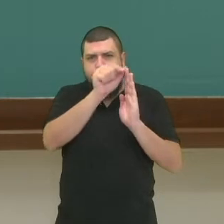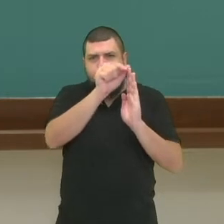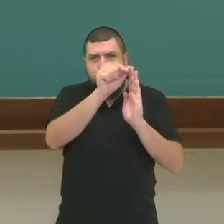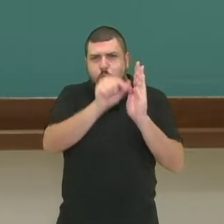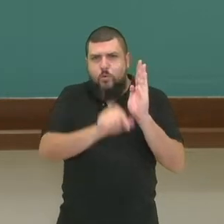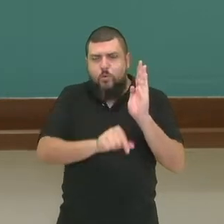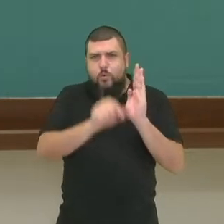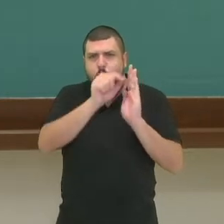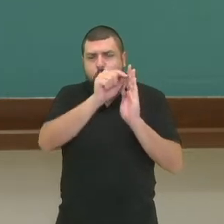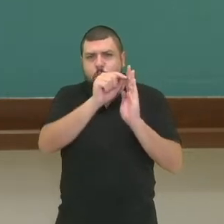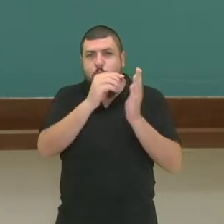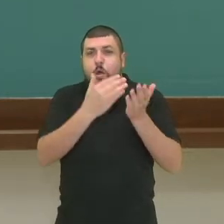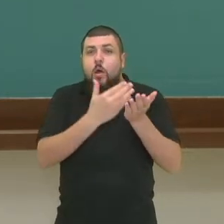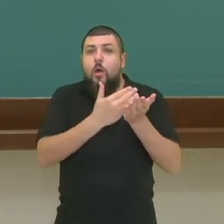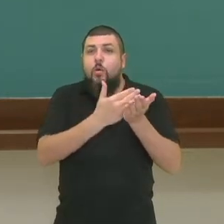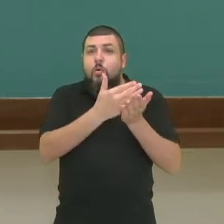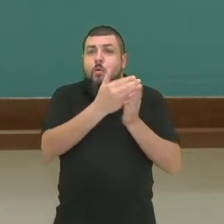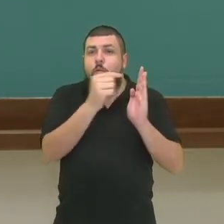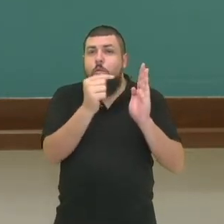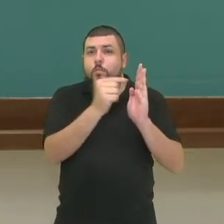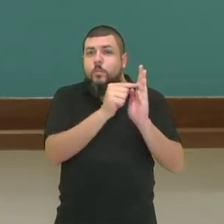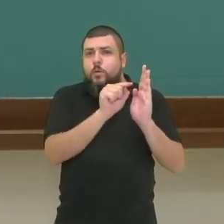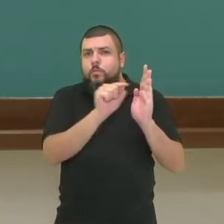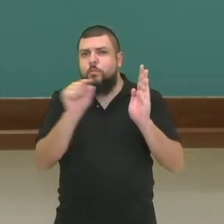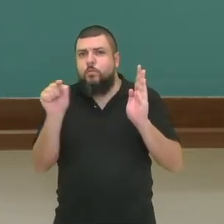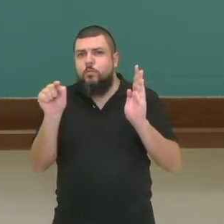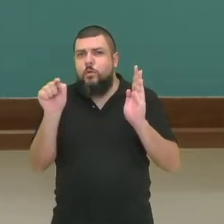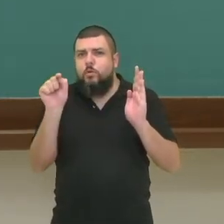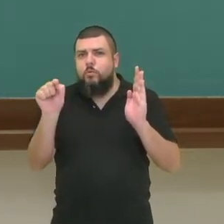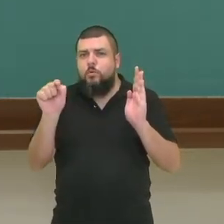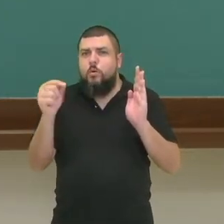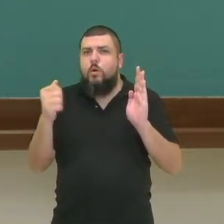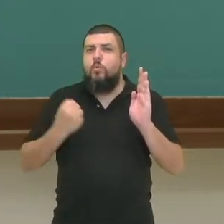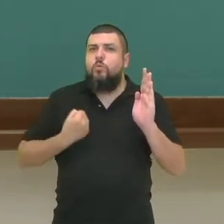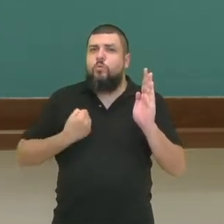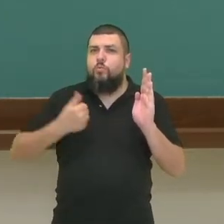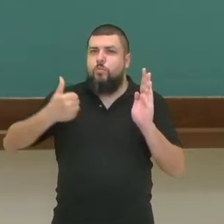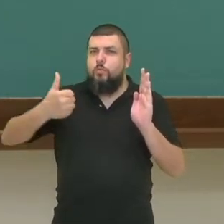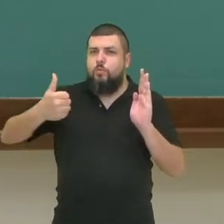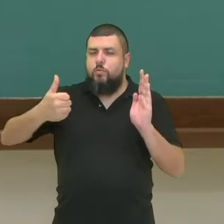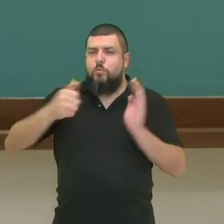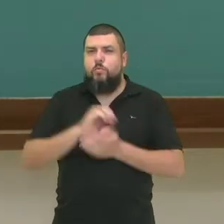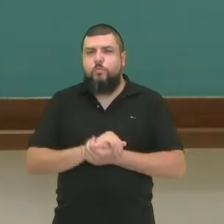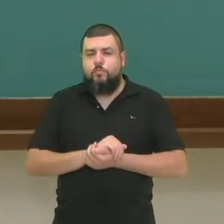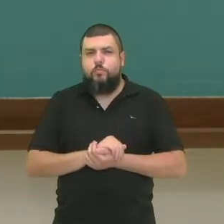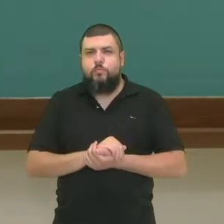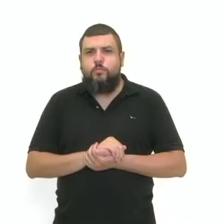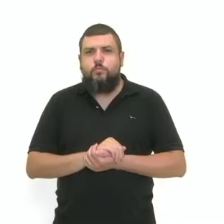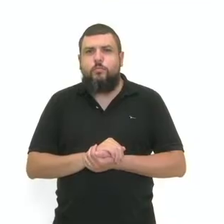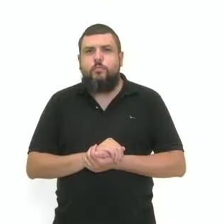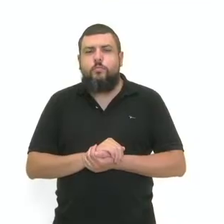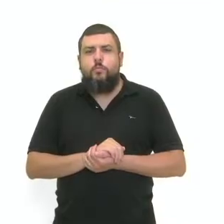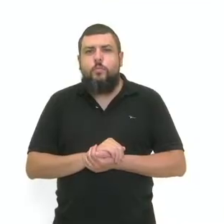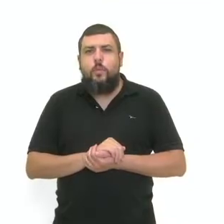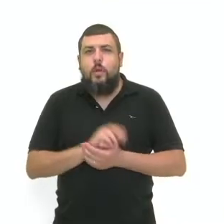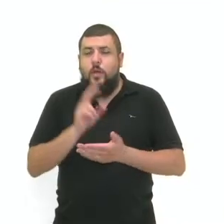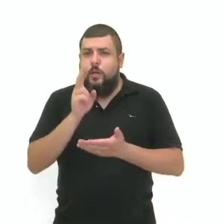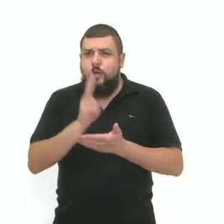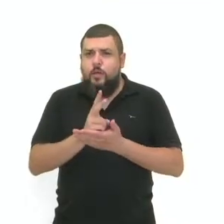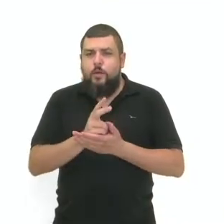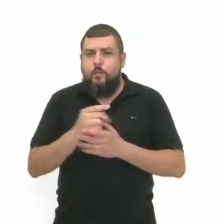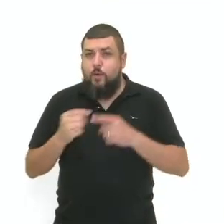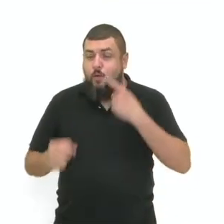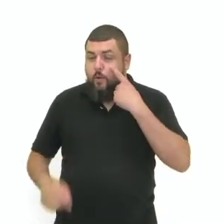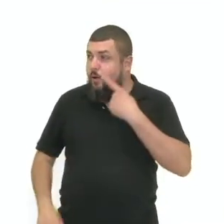e terminam com 1. Então, é isso, faz parte já da primeira propriedade. Todas as linhas do